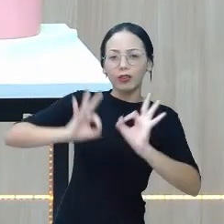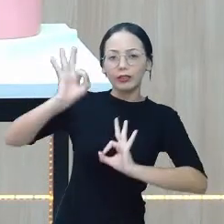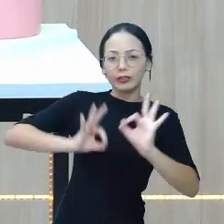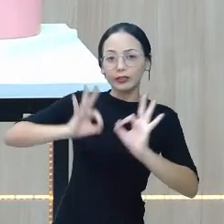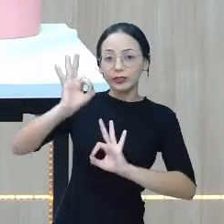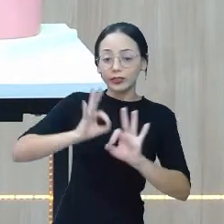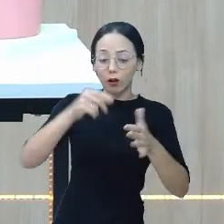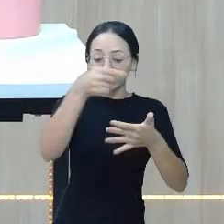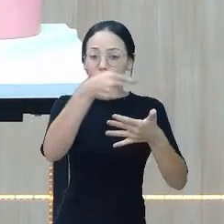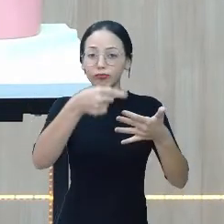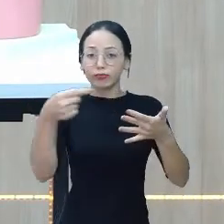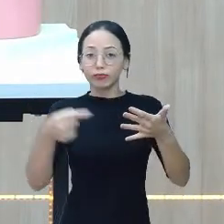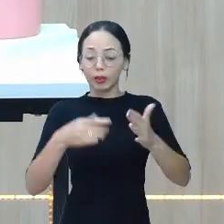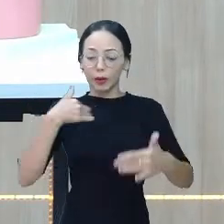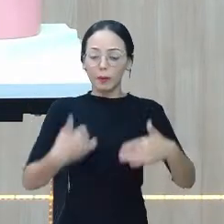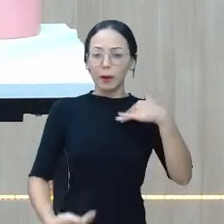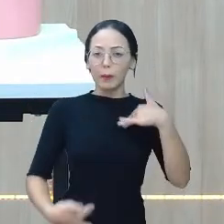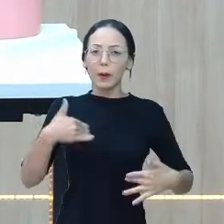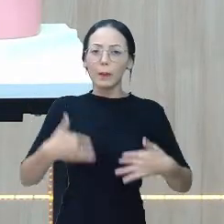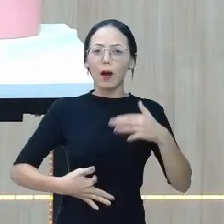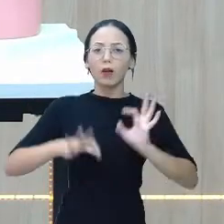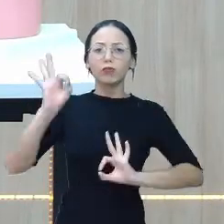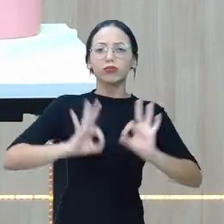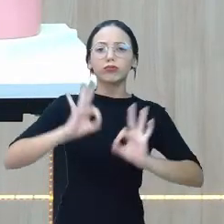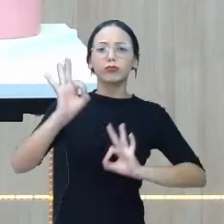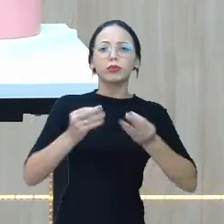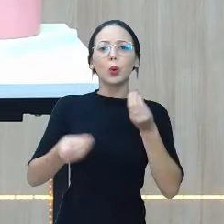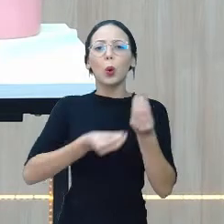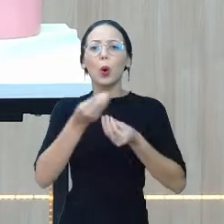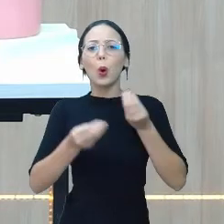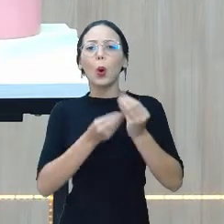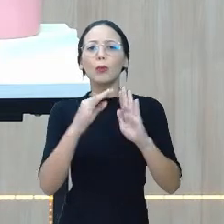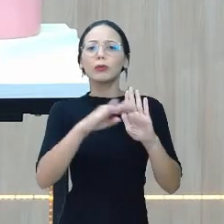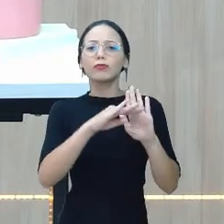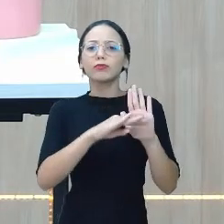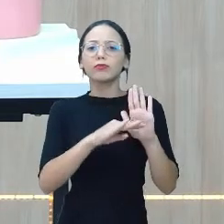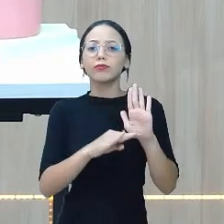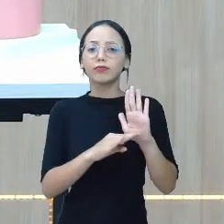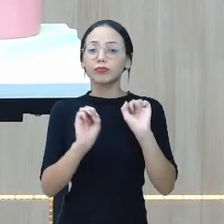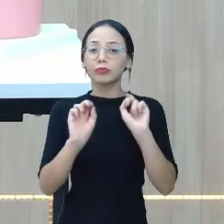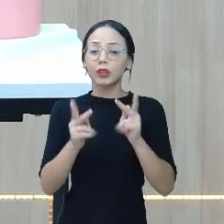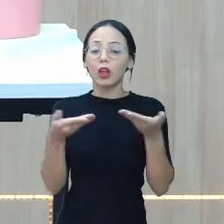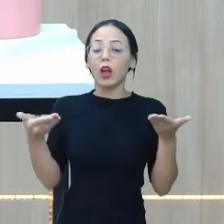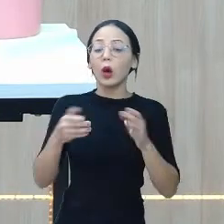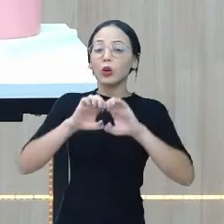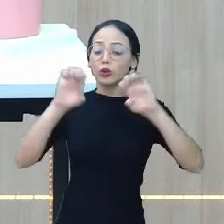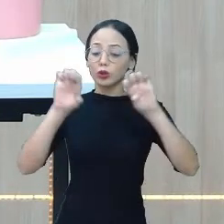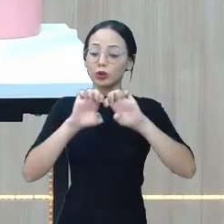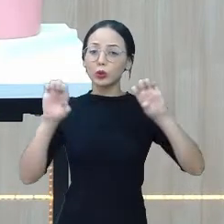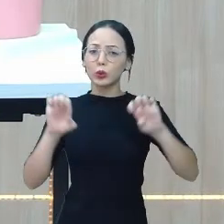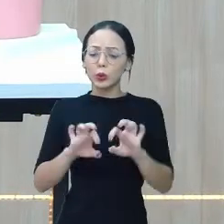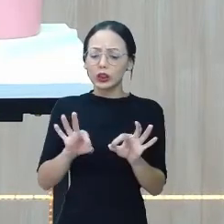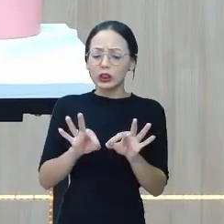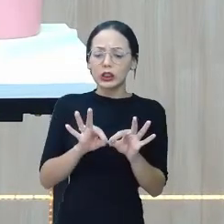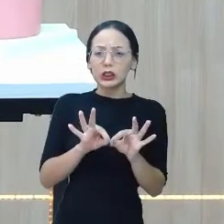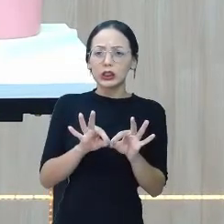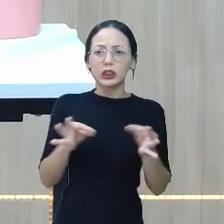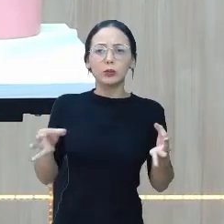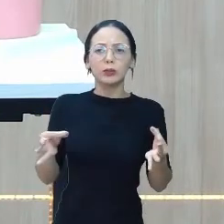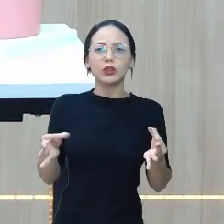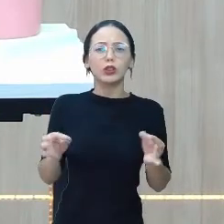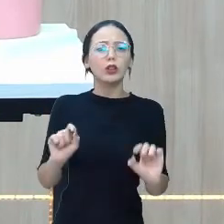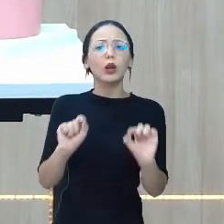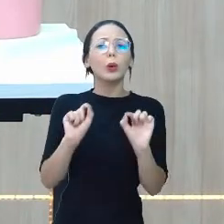organização do nosso corpo, ou seja, nos níveis de organização. E nós vamos para a estrutura mais simples, que